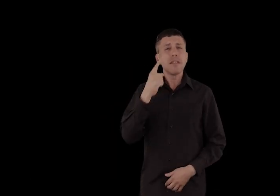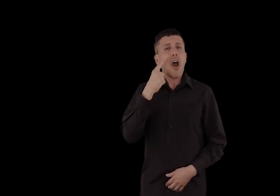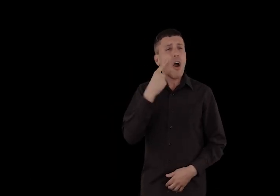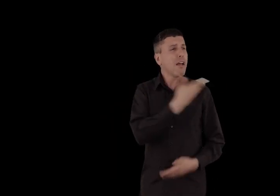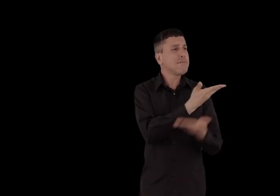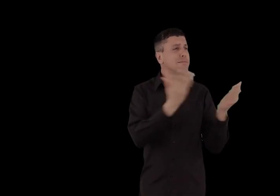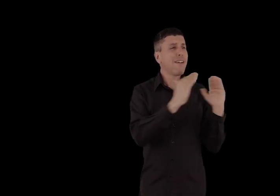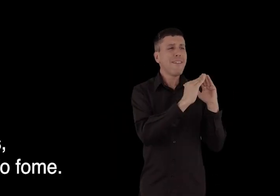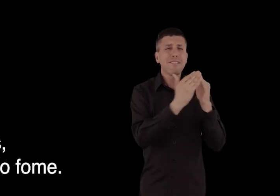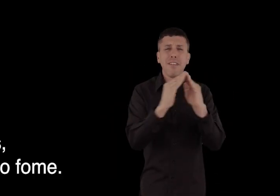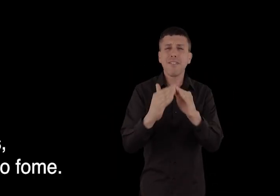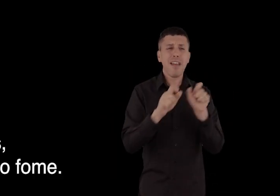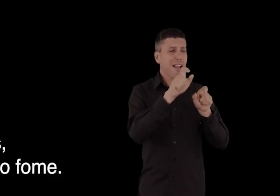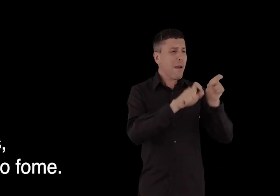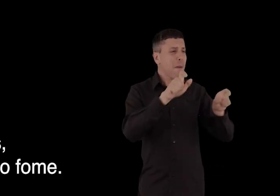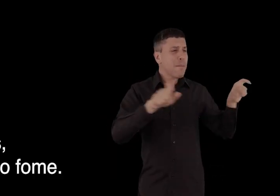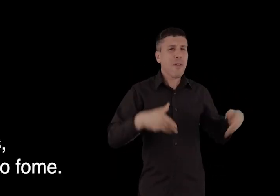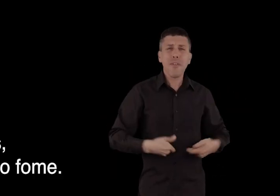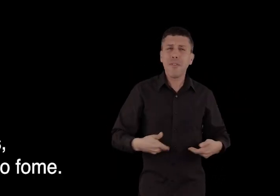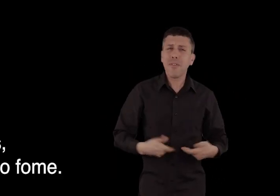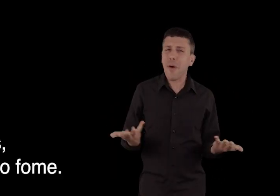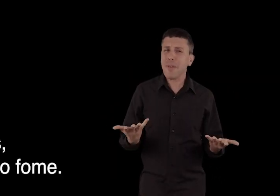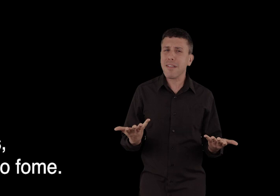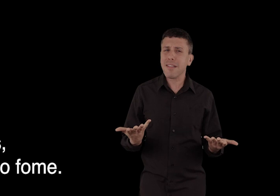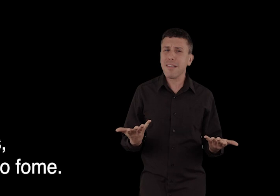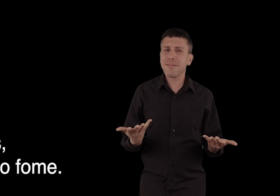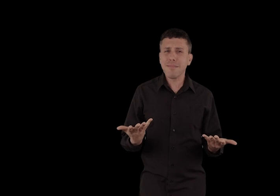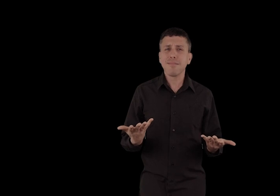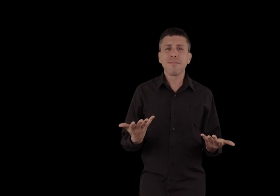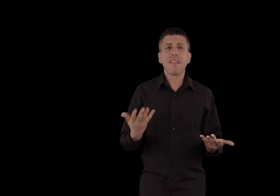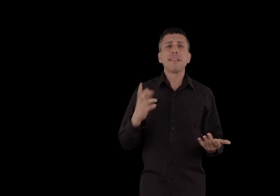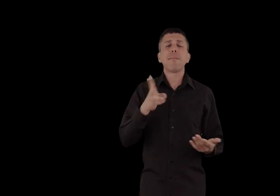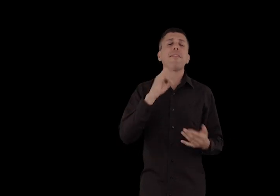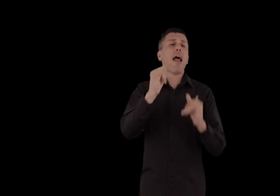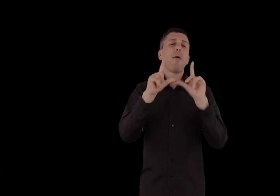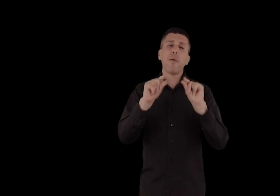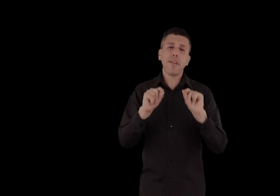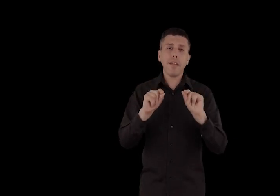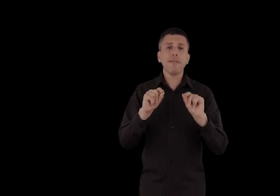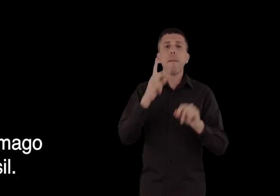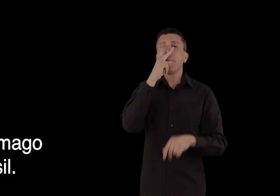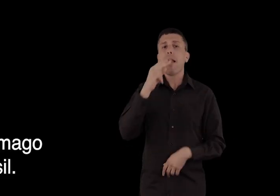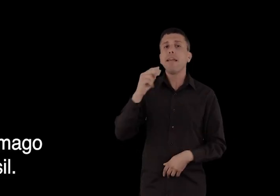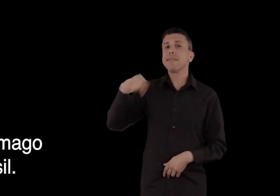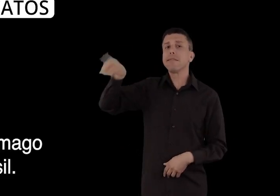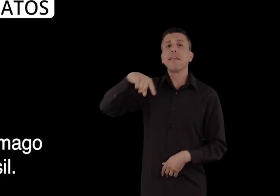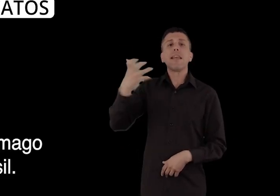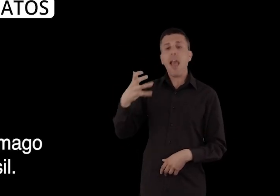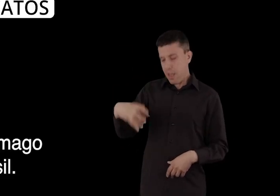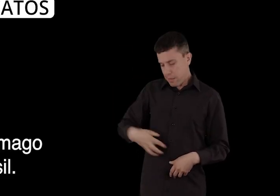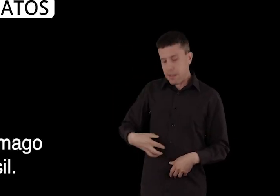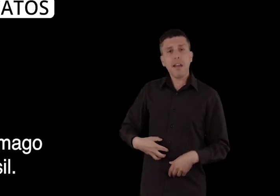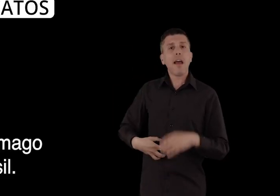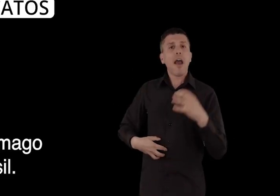pagar, com tantas favelas, com tanta gente passando fome? Eu costumo dizer, estão